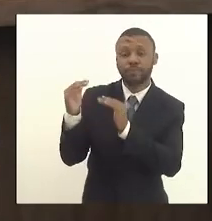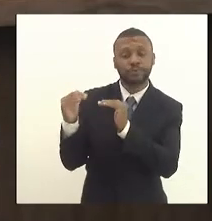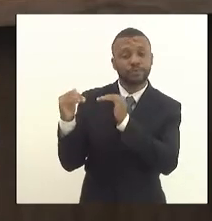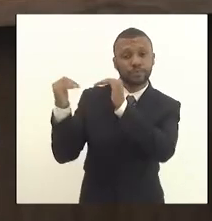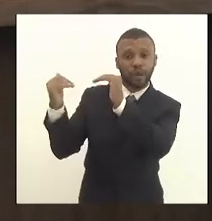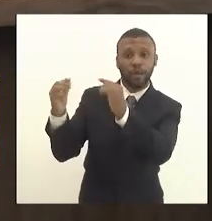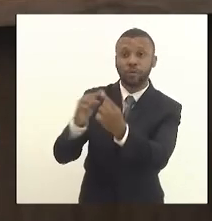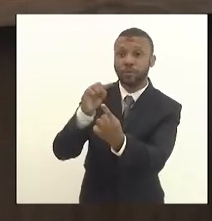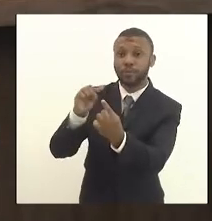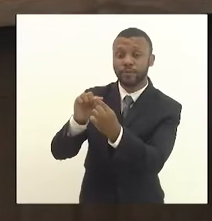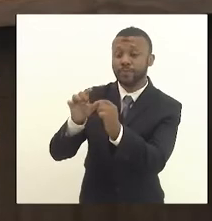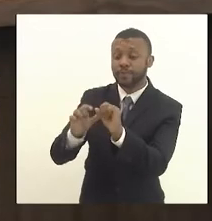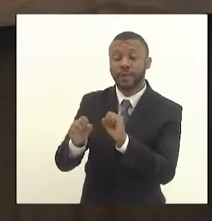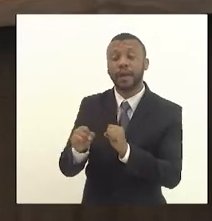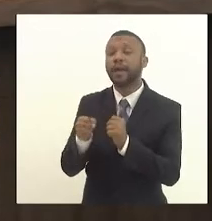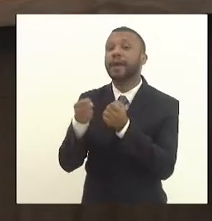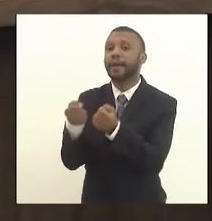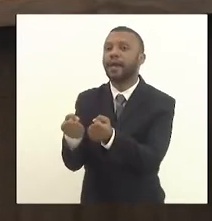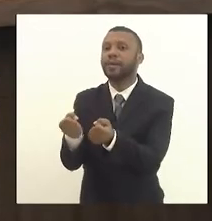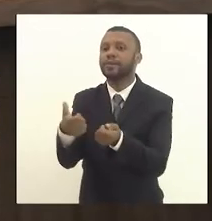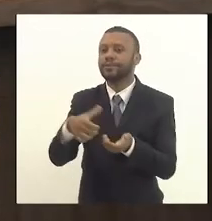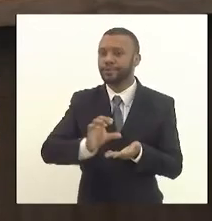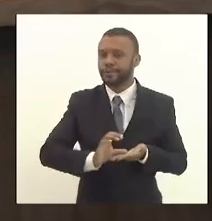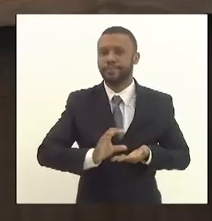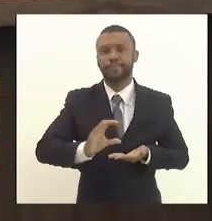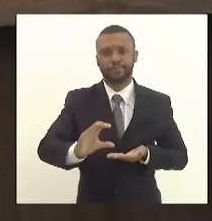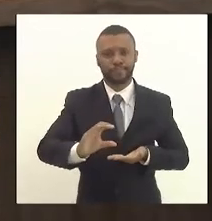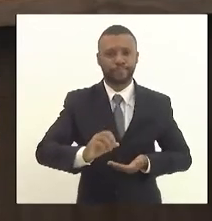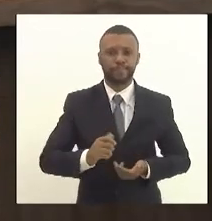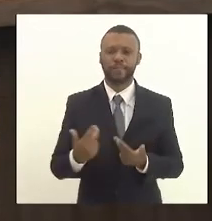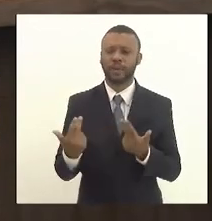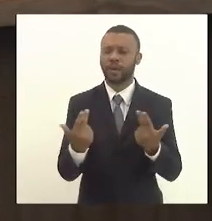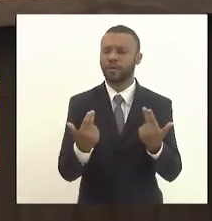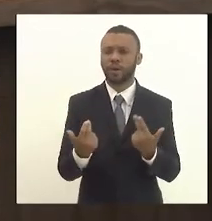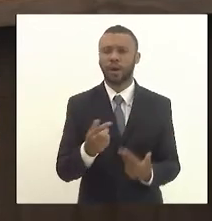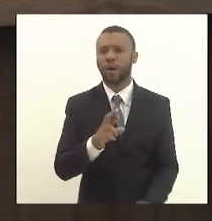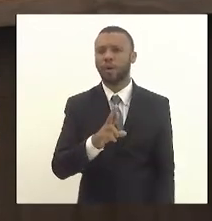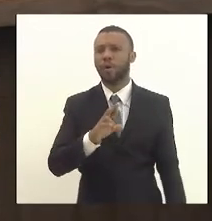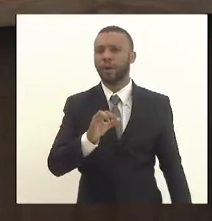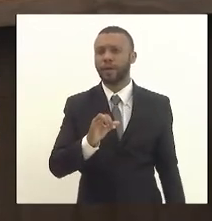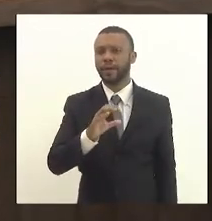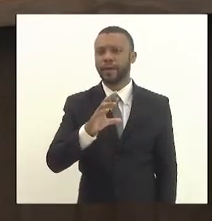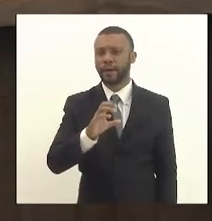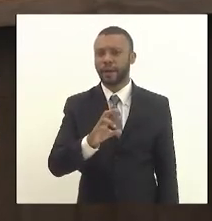garantidor. E como o Ricardo disse,